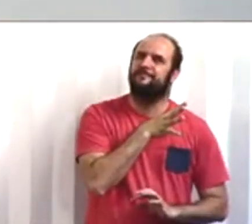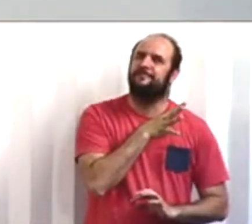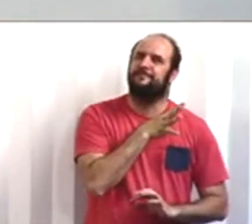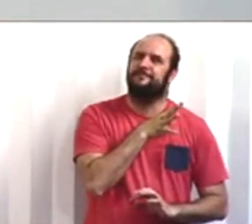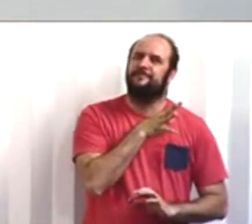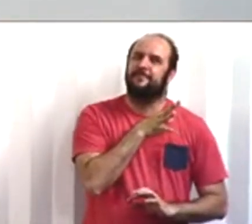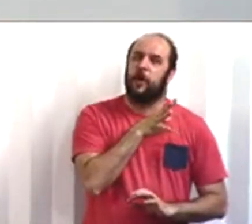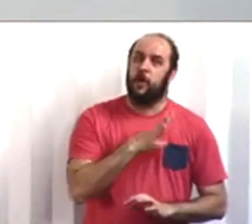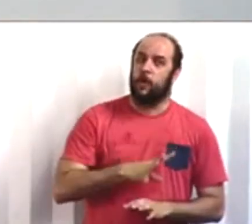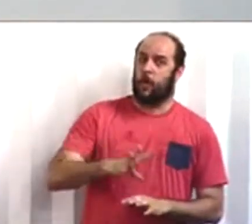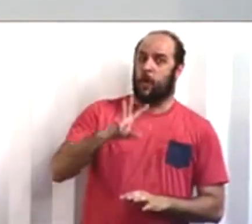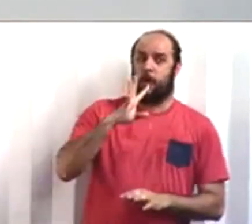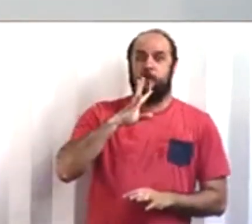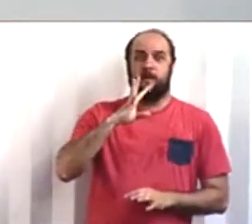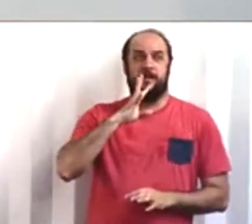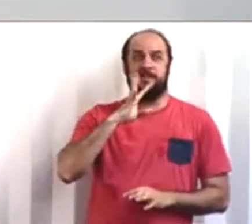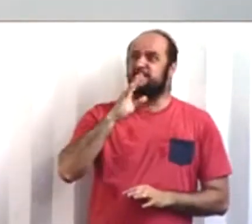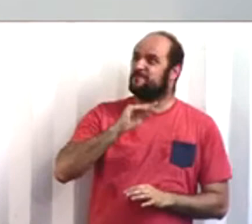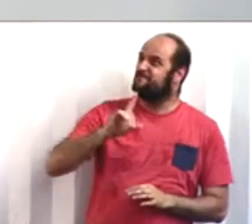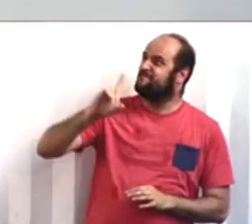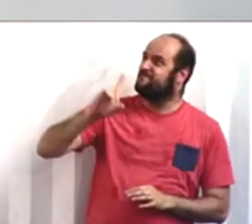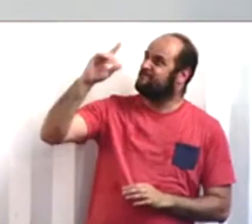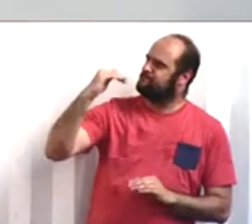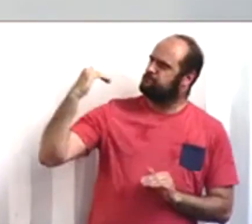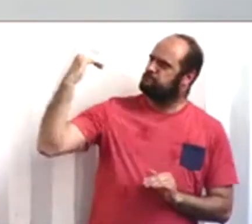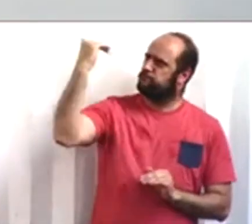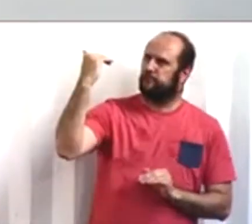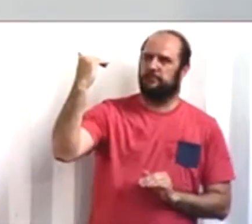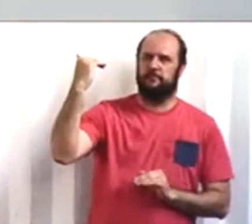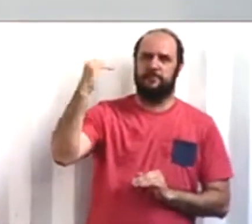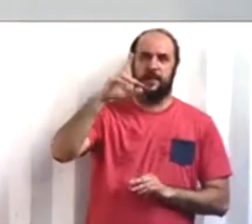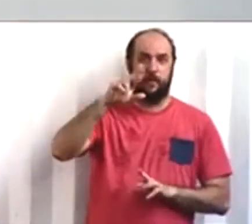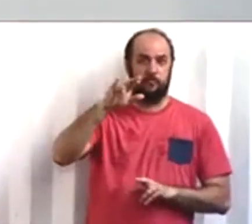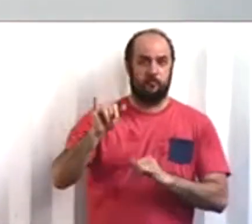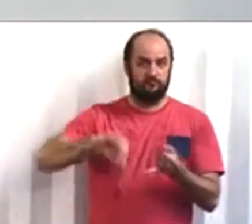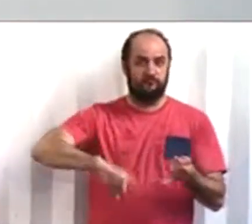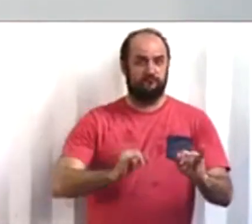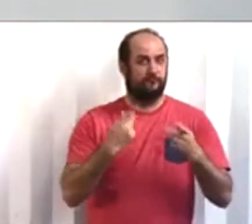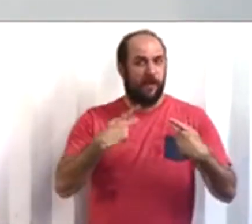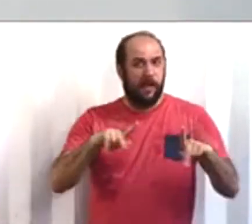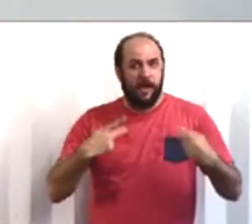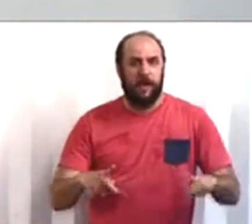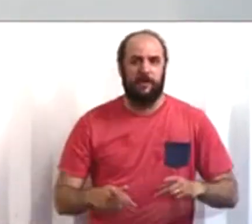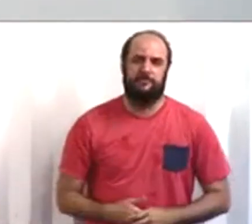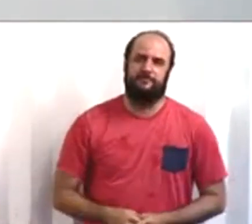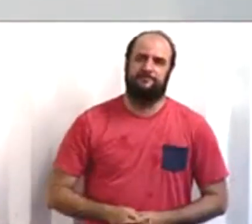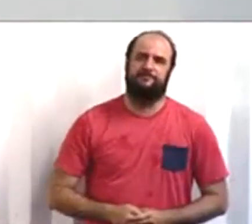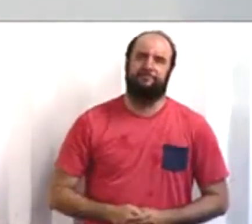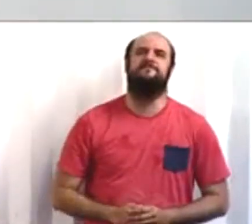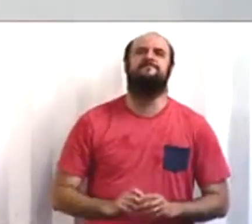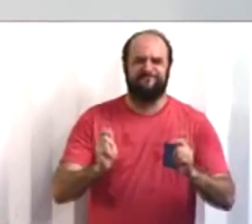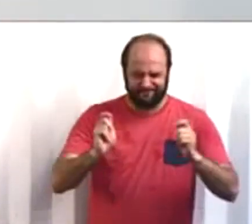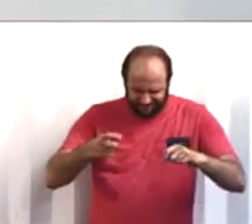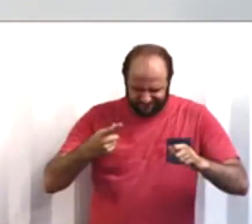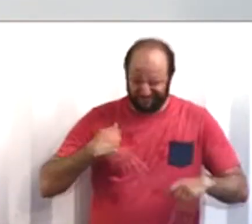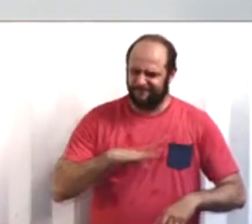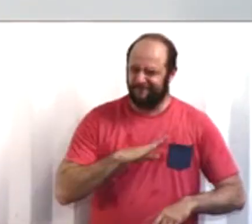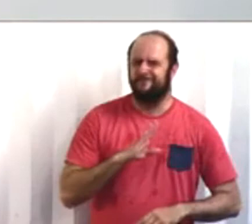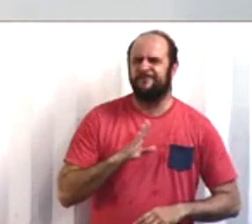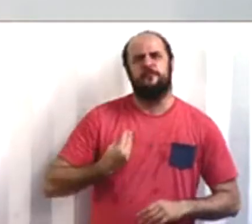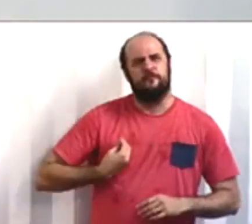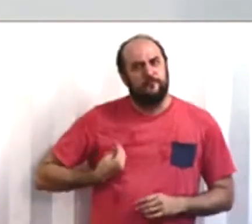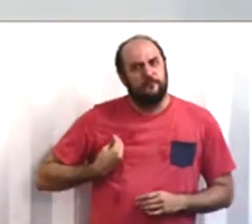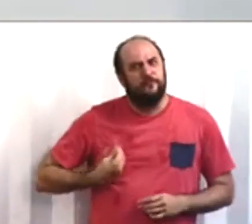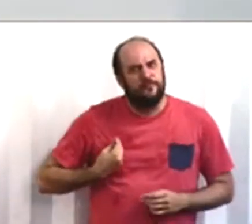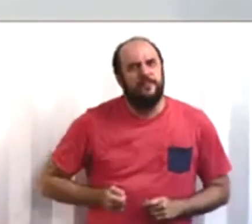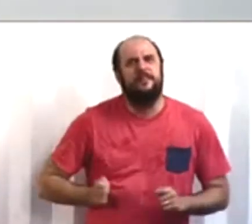que reconheçamos o soberano Senhor que João pregou. Ela é para nós sim uma condição de